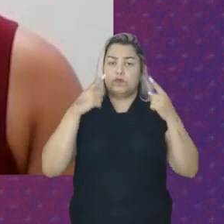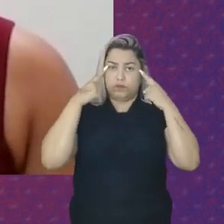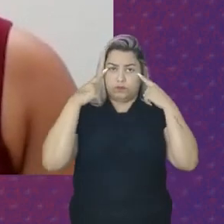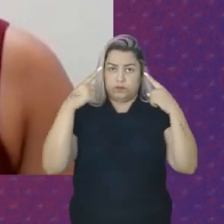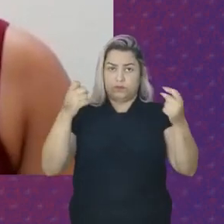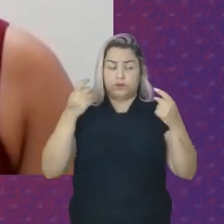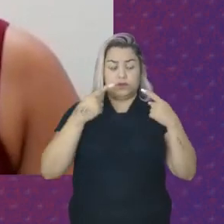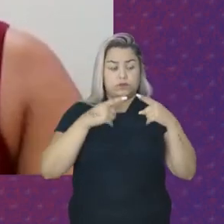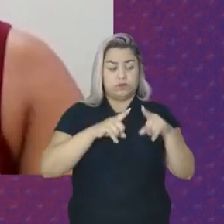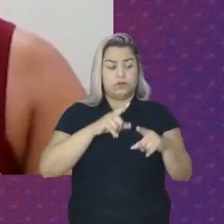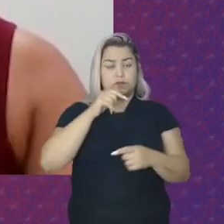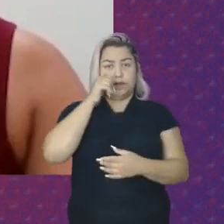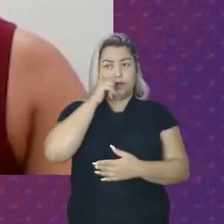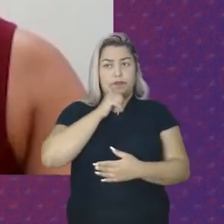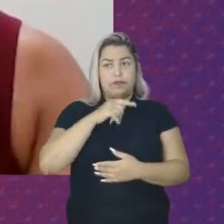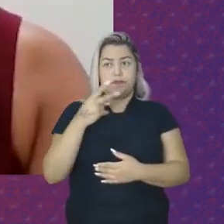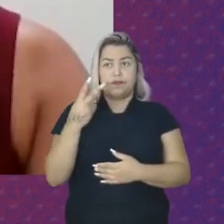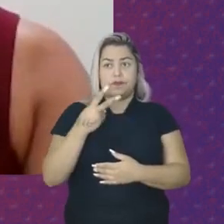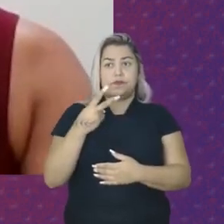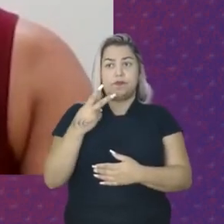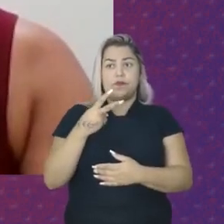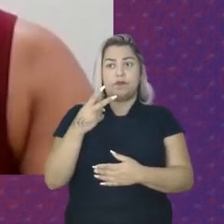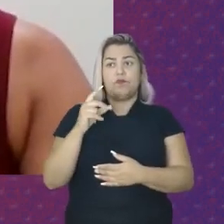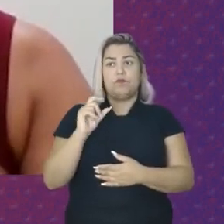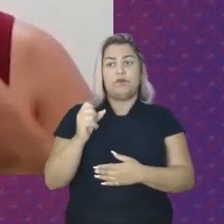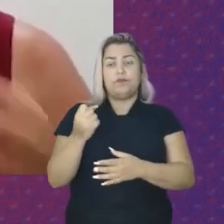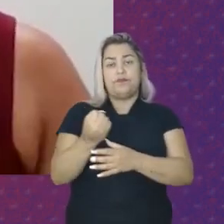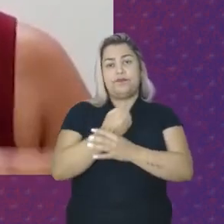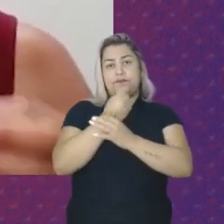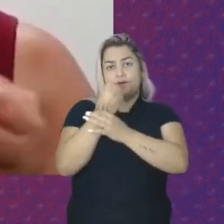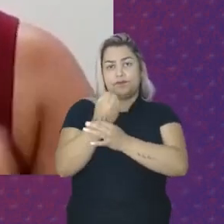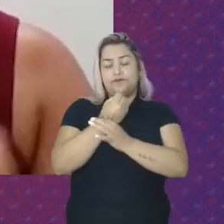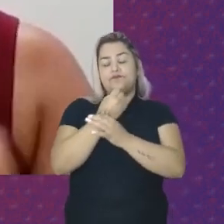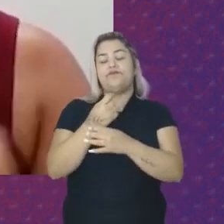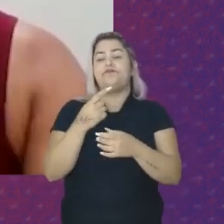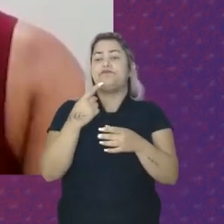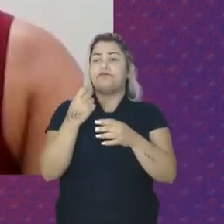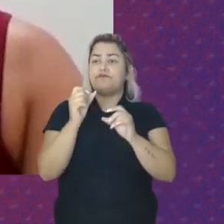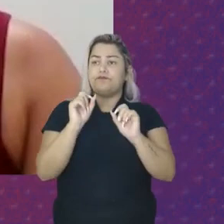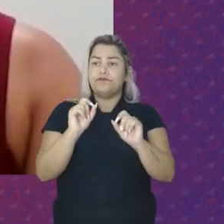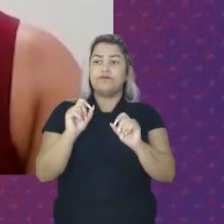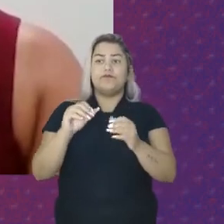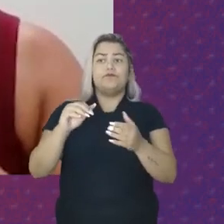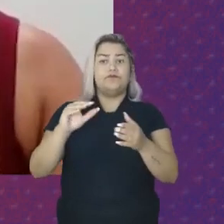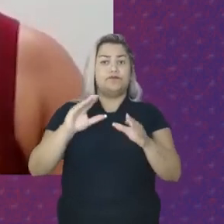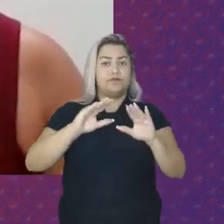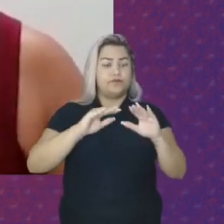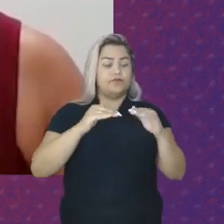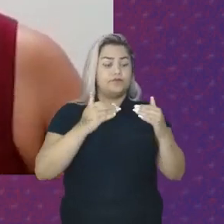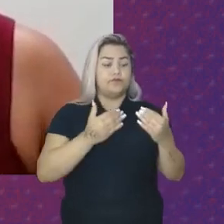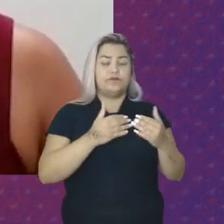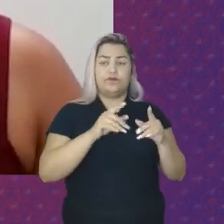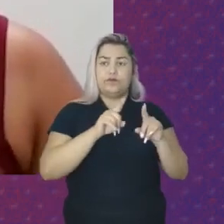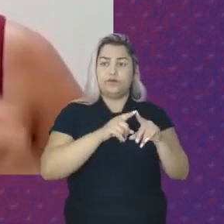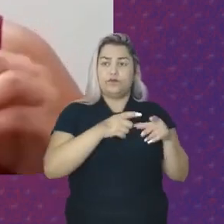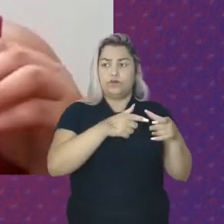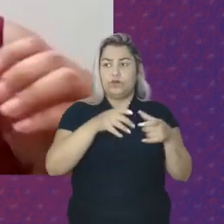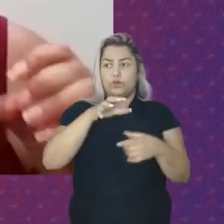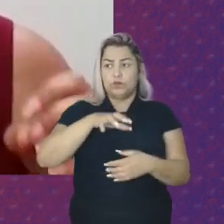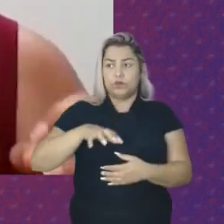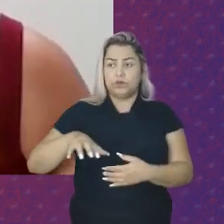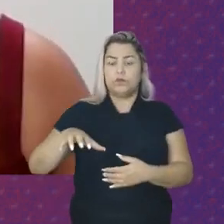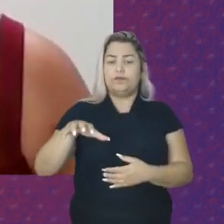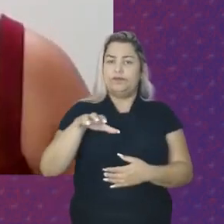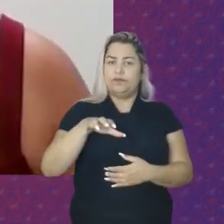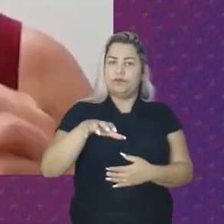a mulher. O segundo é o de políticas de segurança com cidadania nos territórios